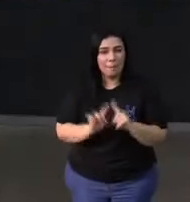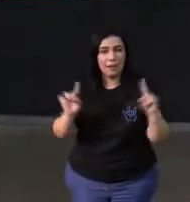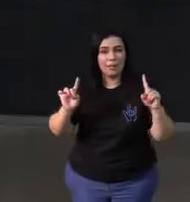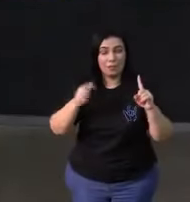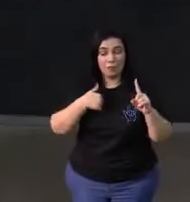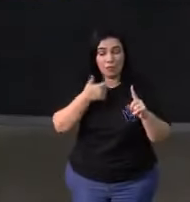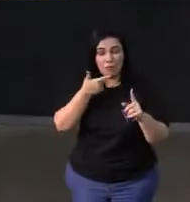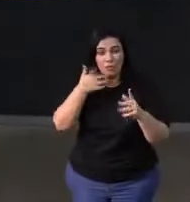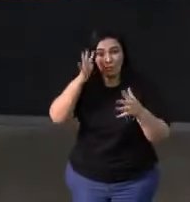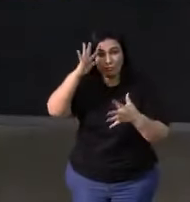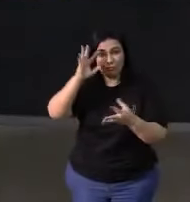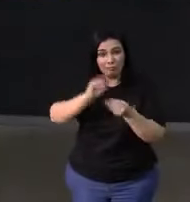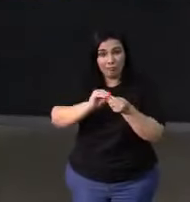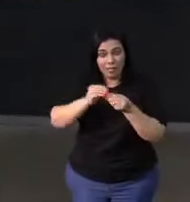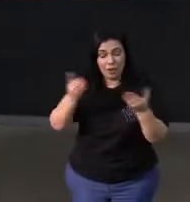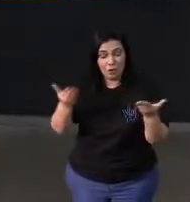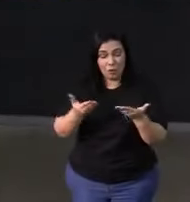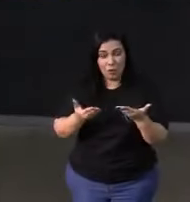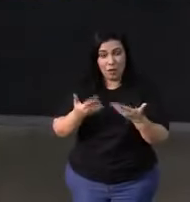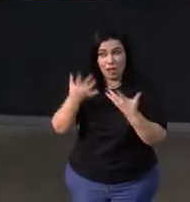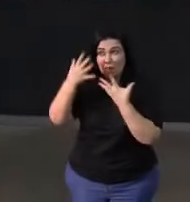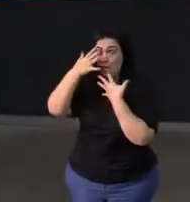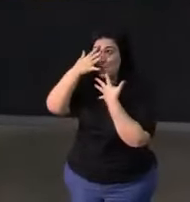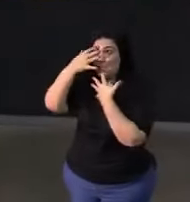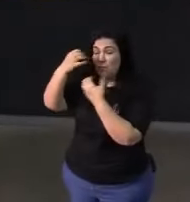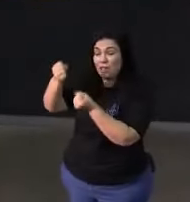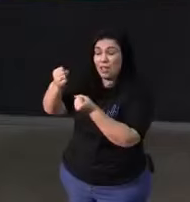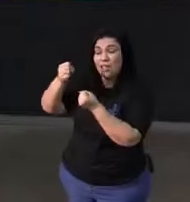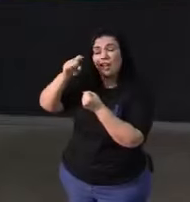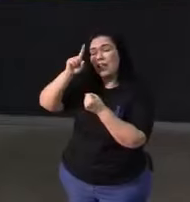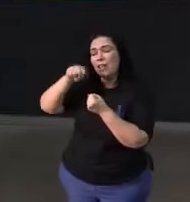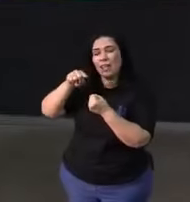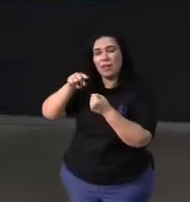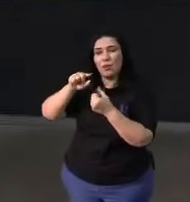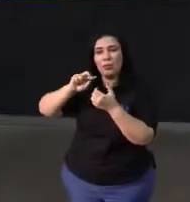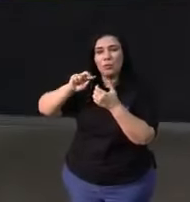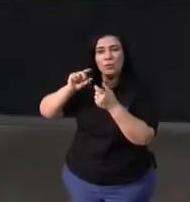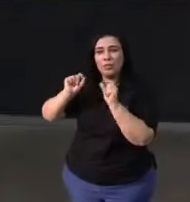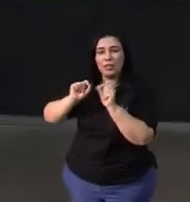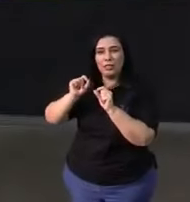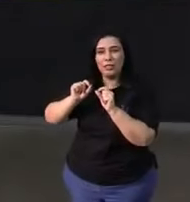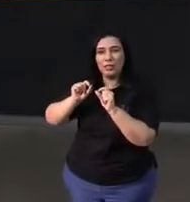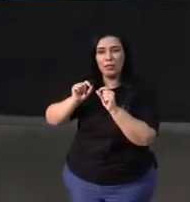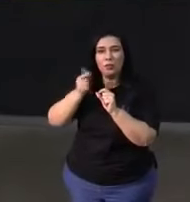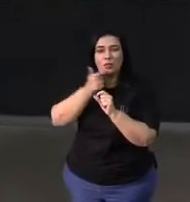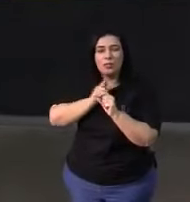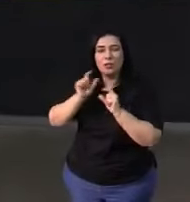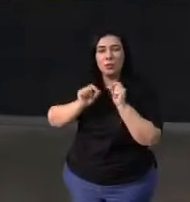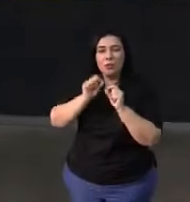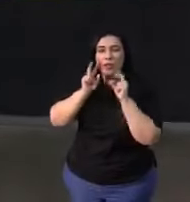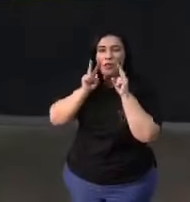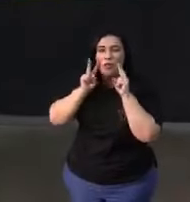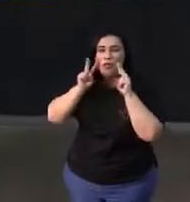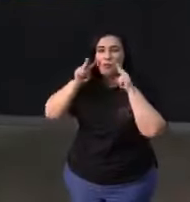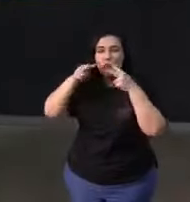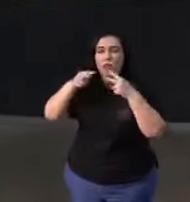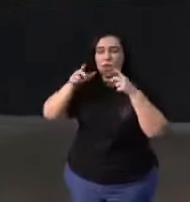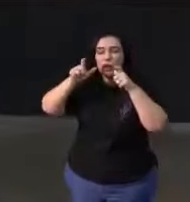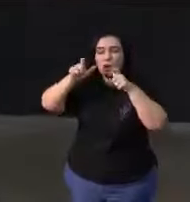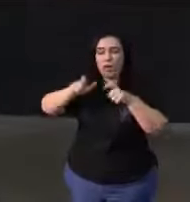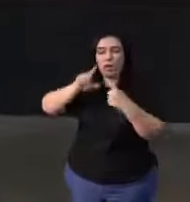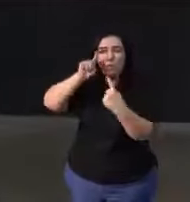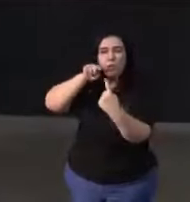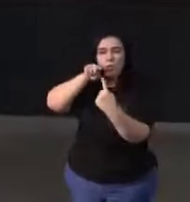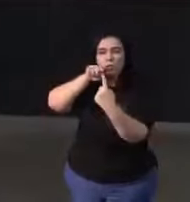fé desses meninos era capaz de olhar o lugar da promessa de dentro do